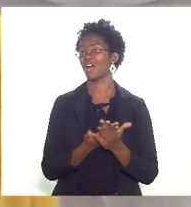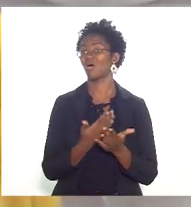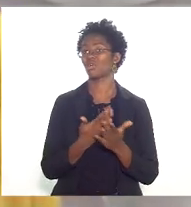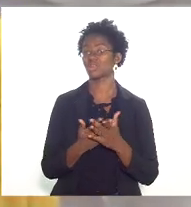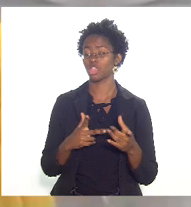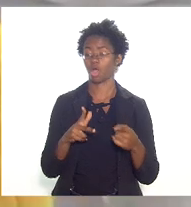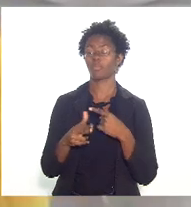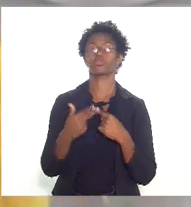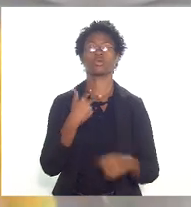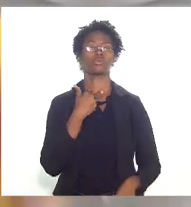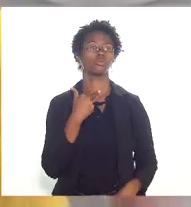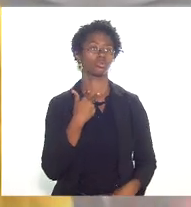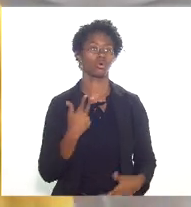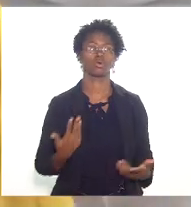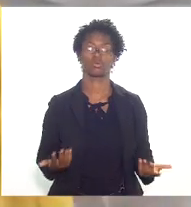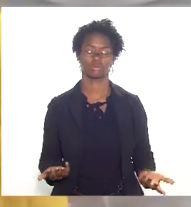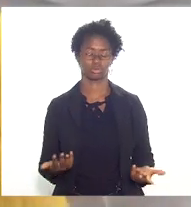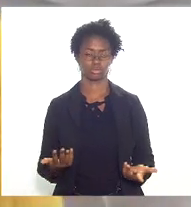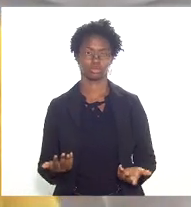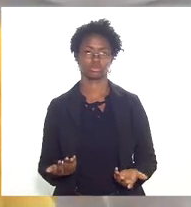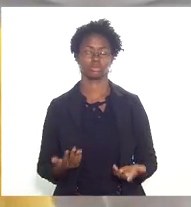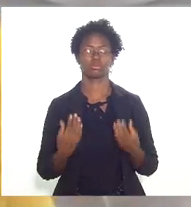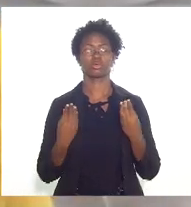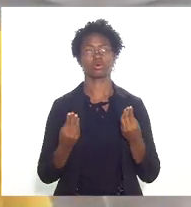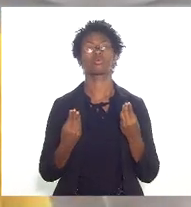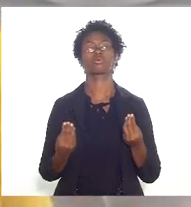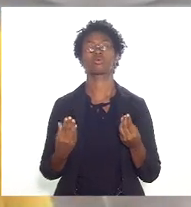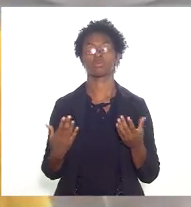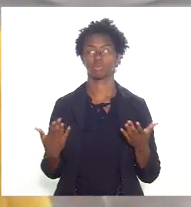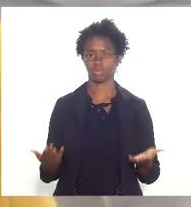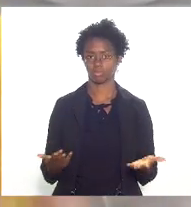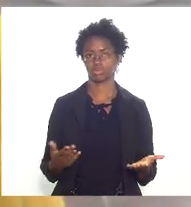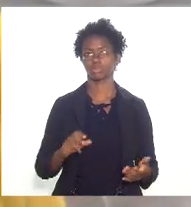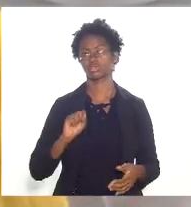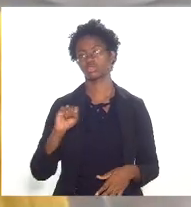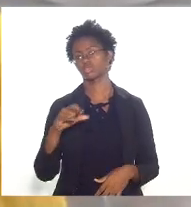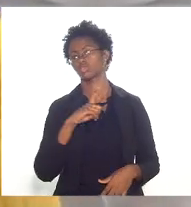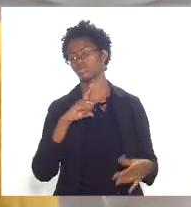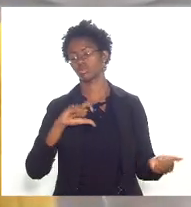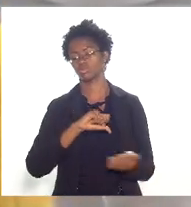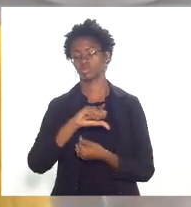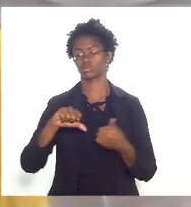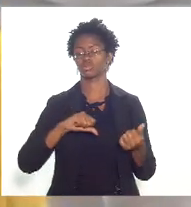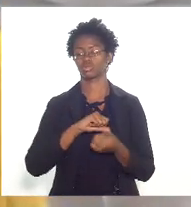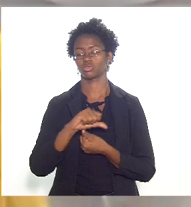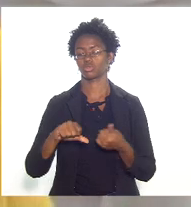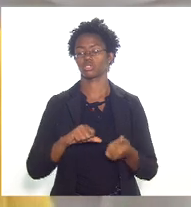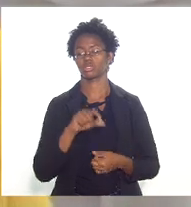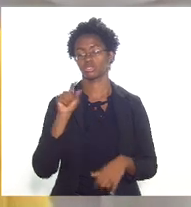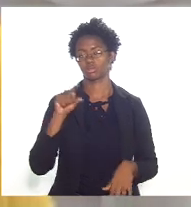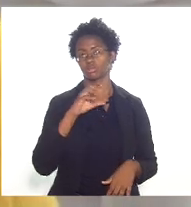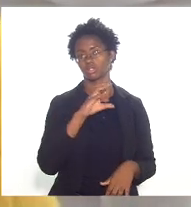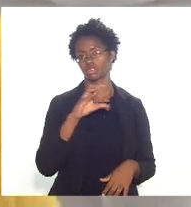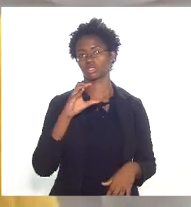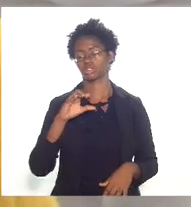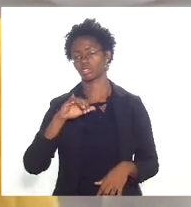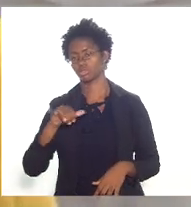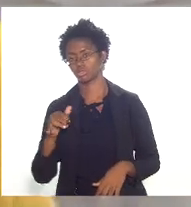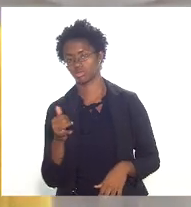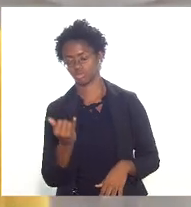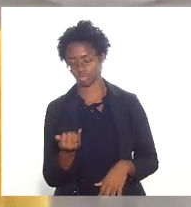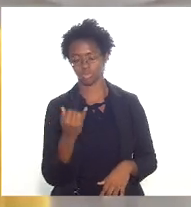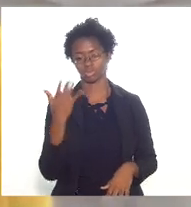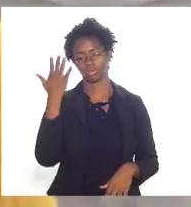interrompidas né ainda que haja esse tipo de modificação feio o CJ Eu acho que o